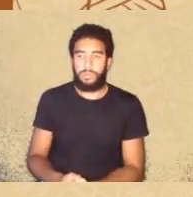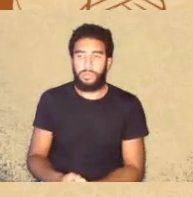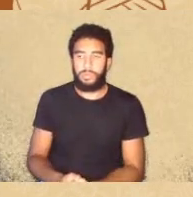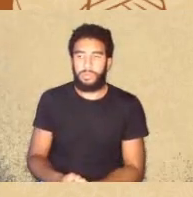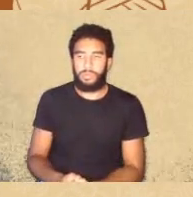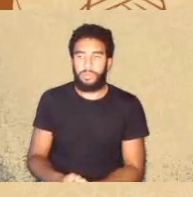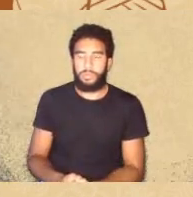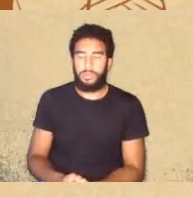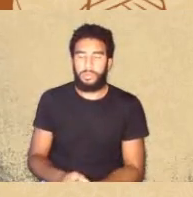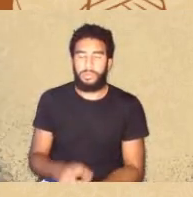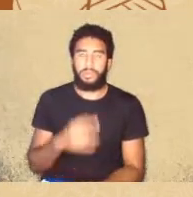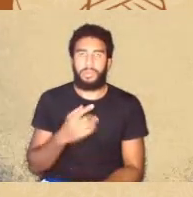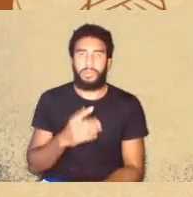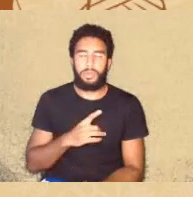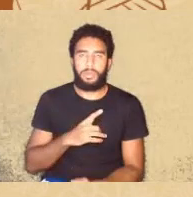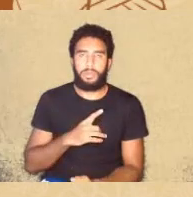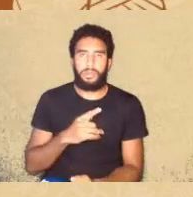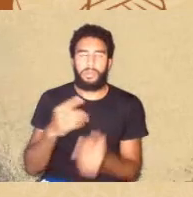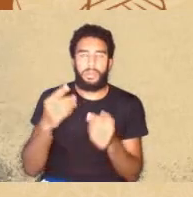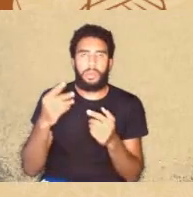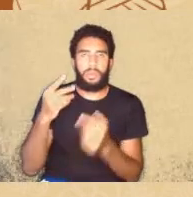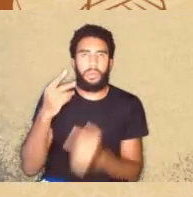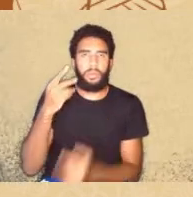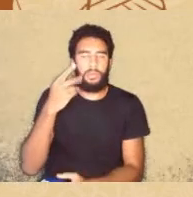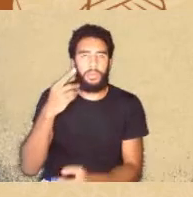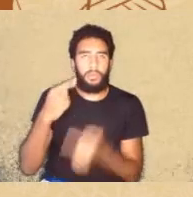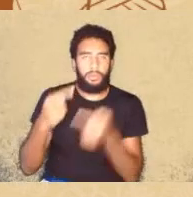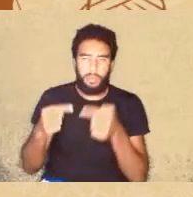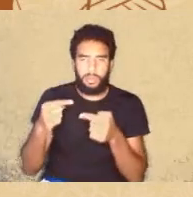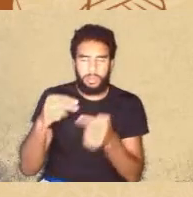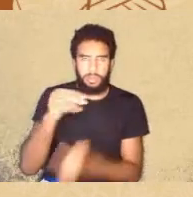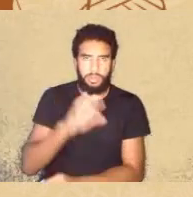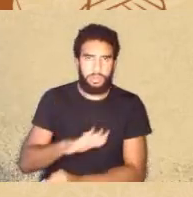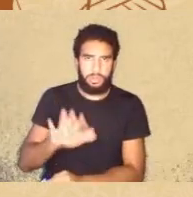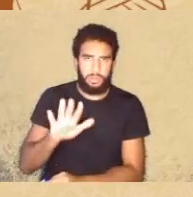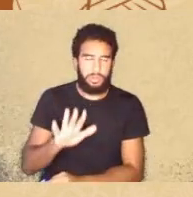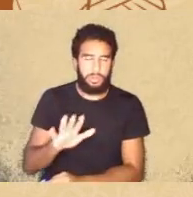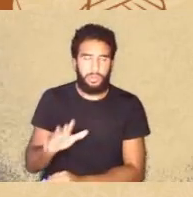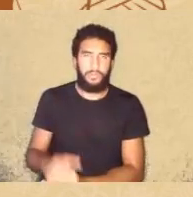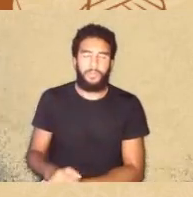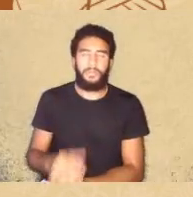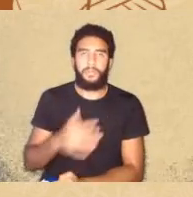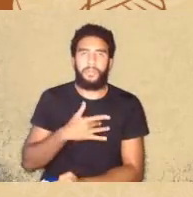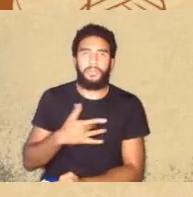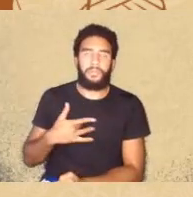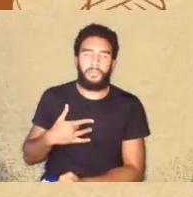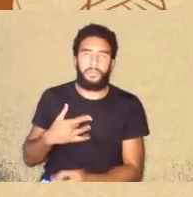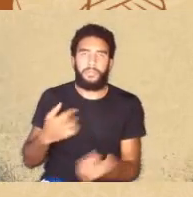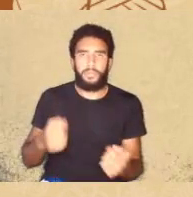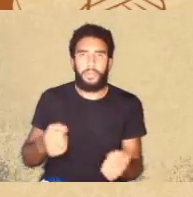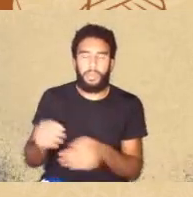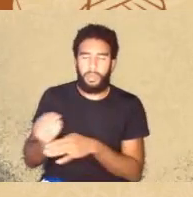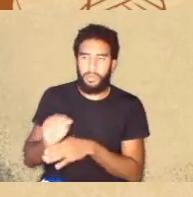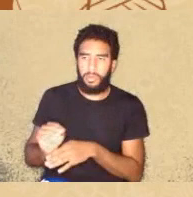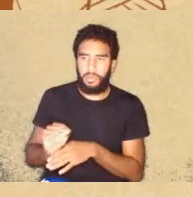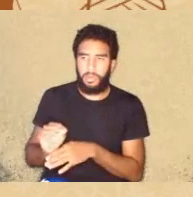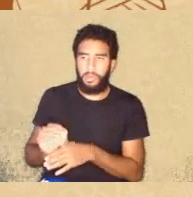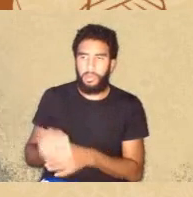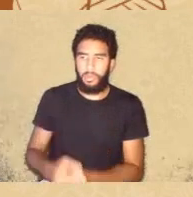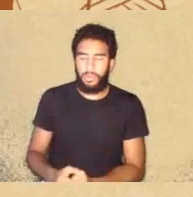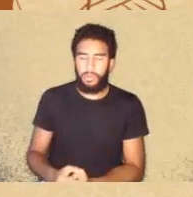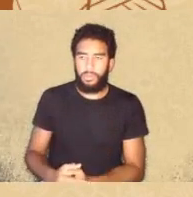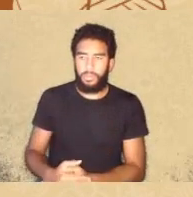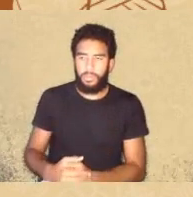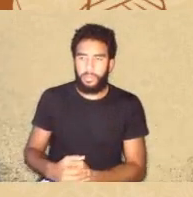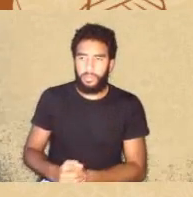política nacional, o que não quer dizer que a saúde LGBT está sendo bem cuidada, porque é o texto, aquela questão. Vai